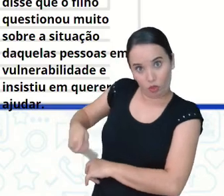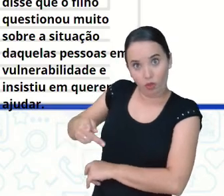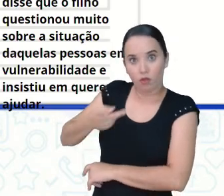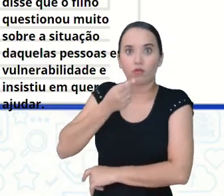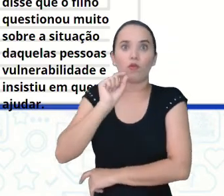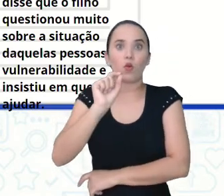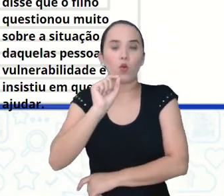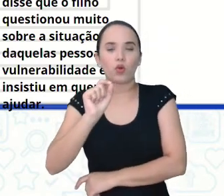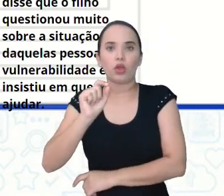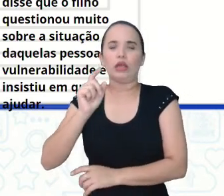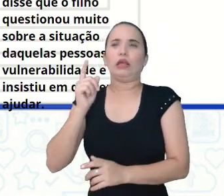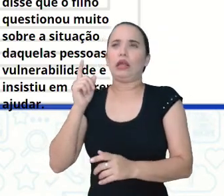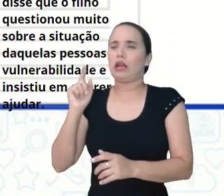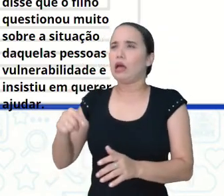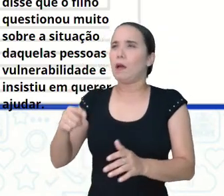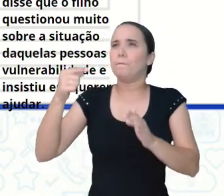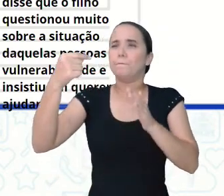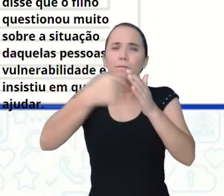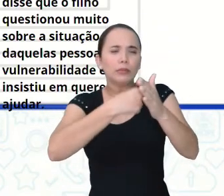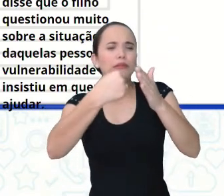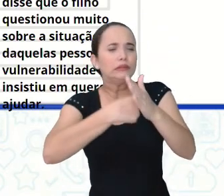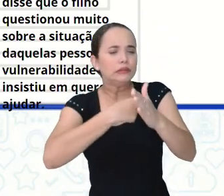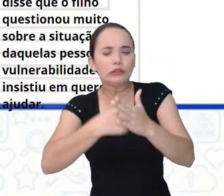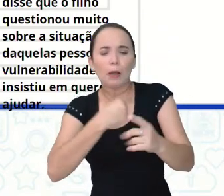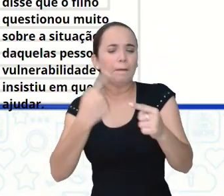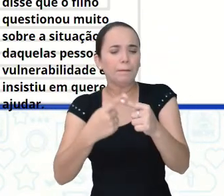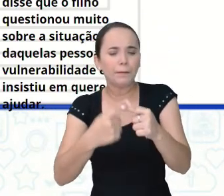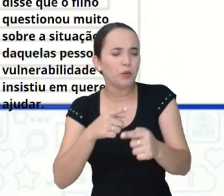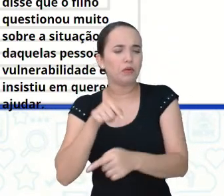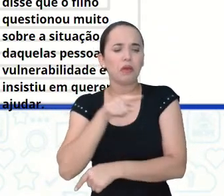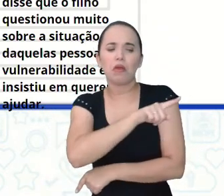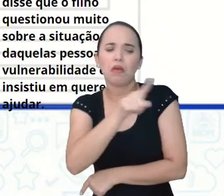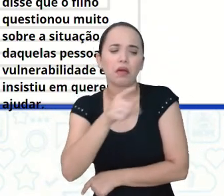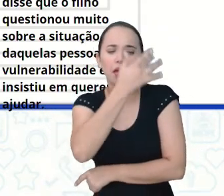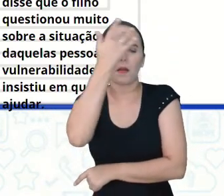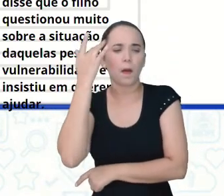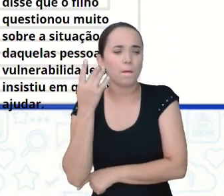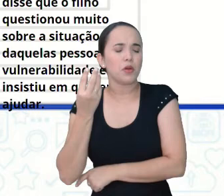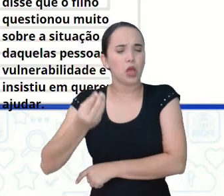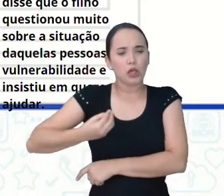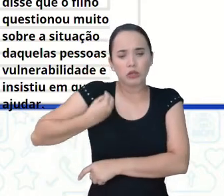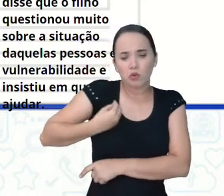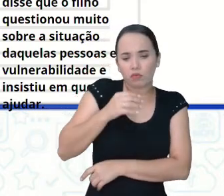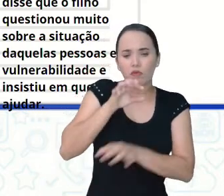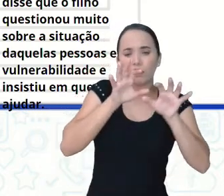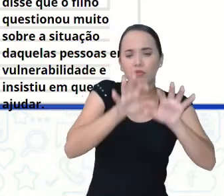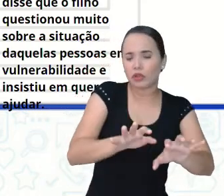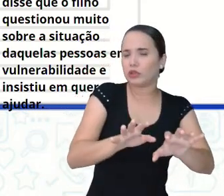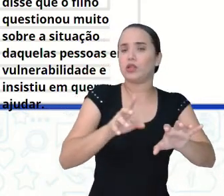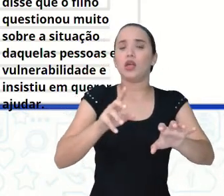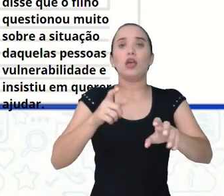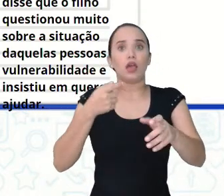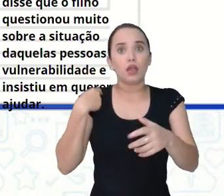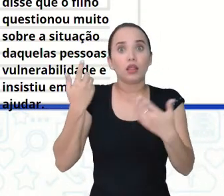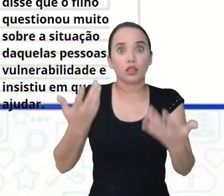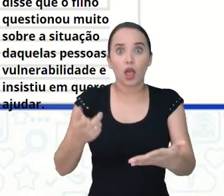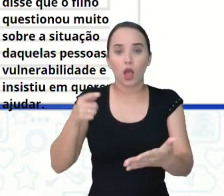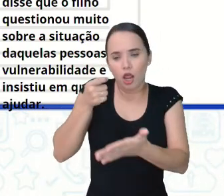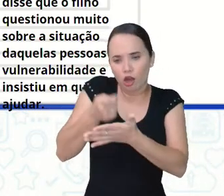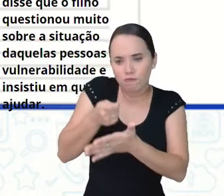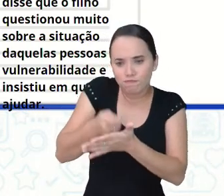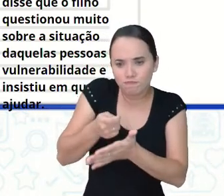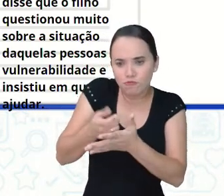filho questionou muito sobre a situação daquelas pessoas em vulnerabilidade e insistiu em